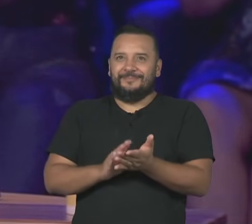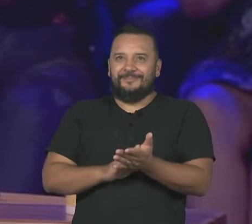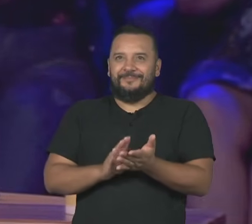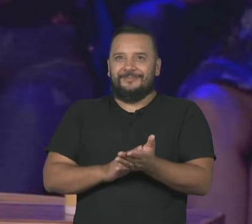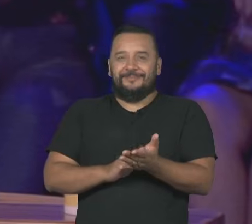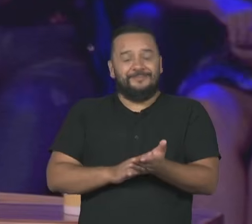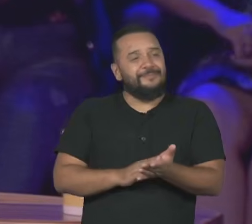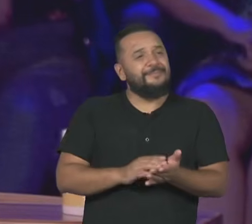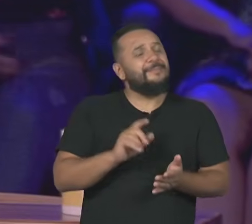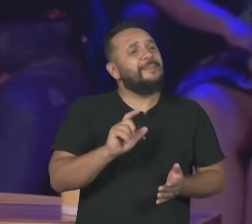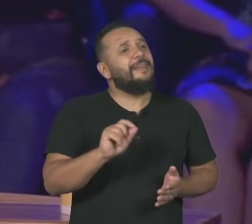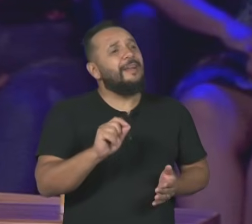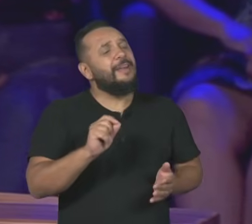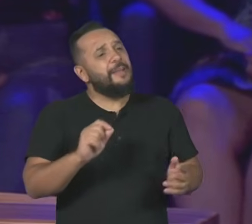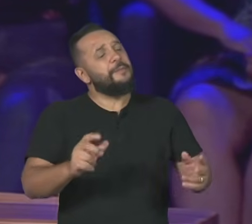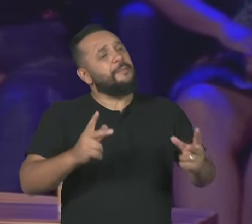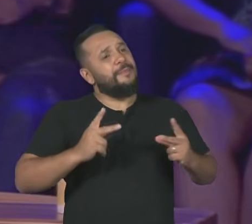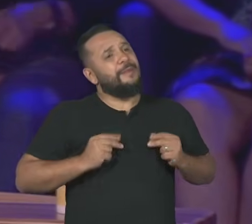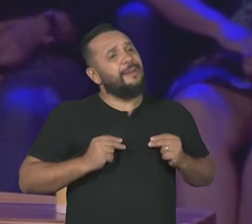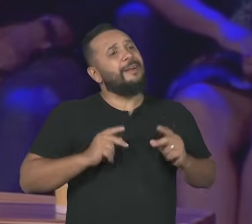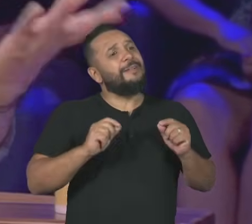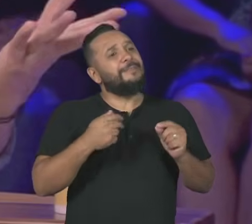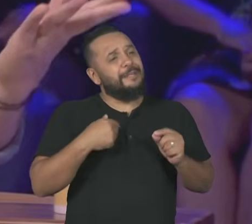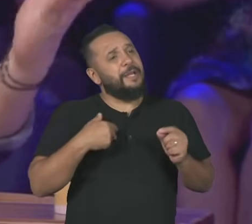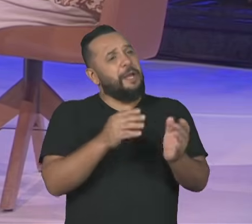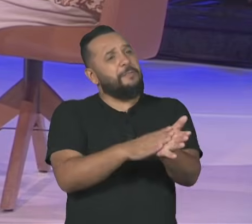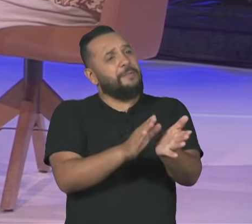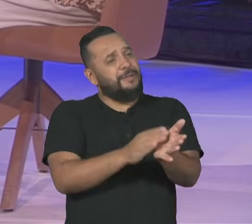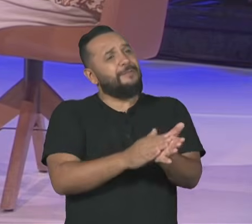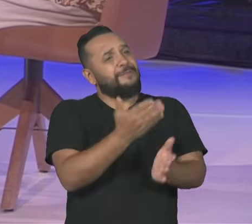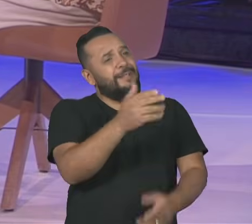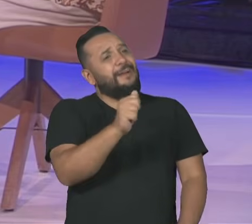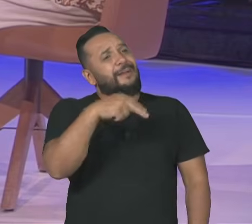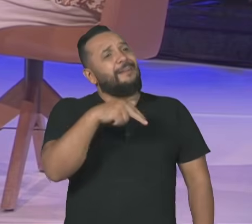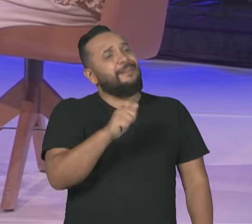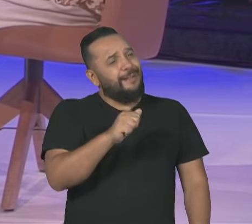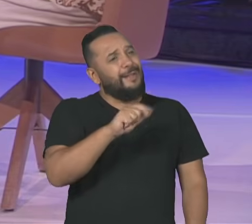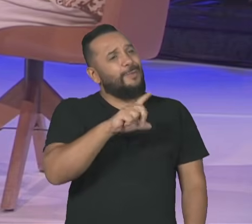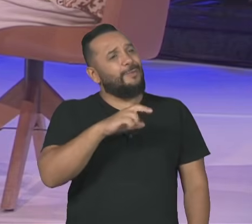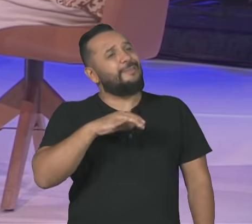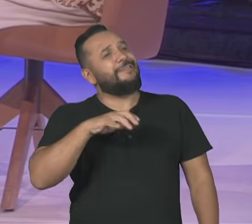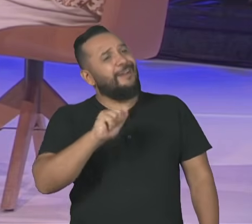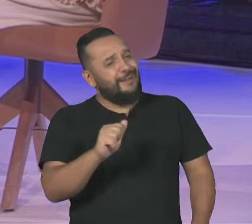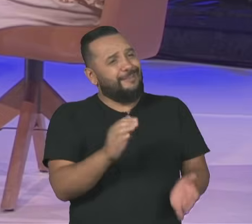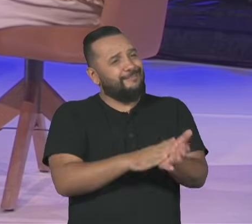Falando em quem merece todos os aplausos, Ana Lúcia Torre com a gente aqui.